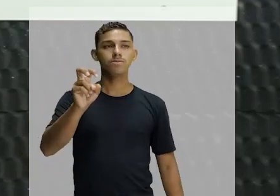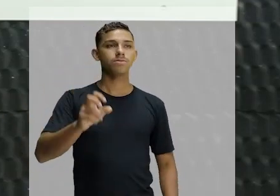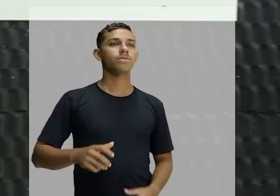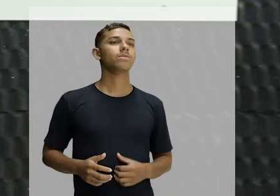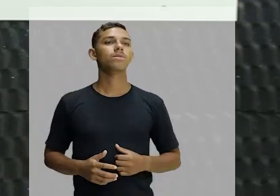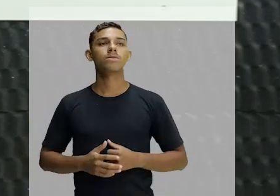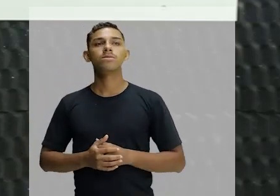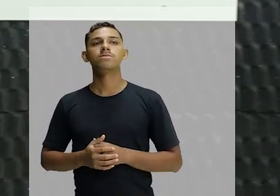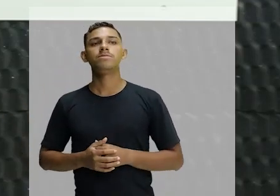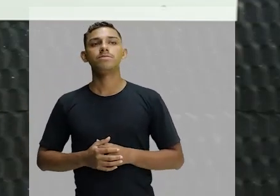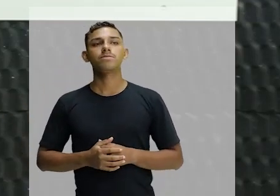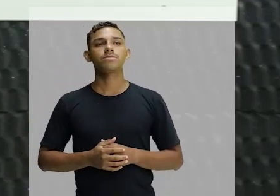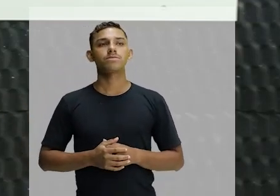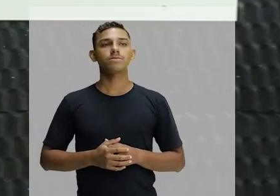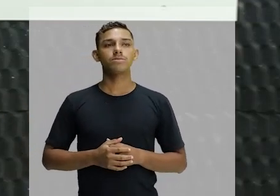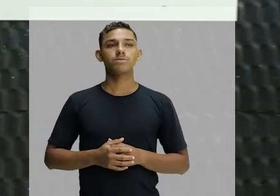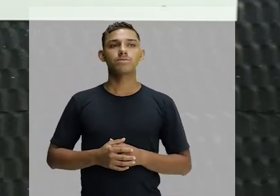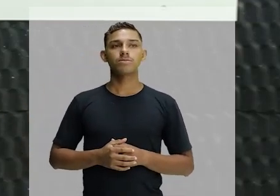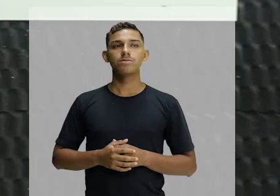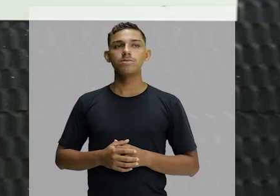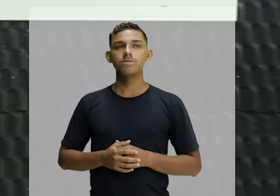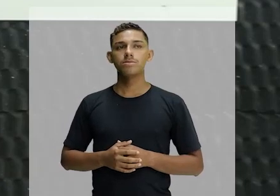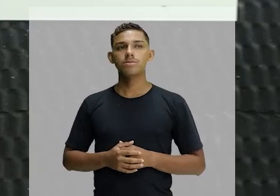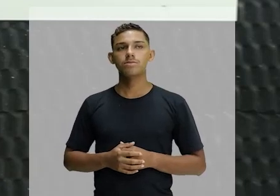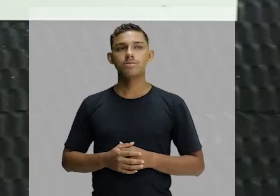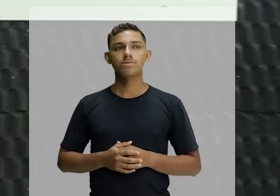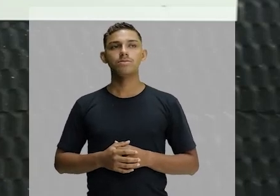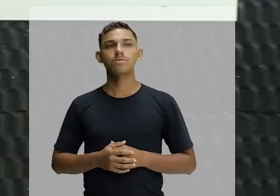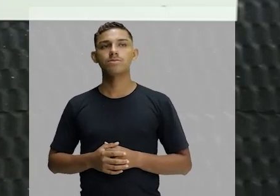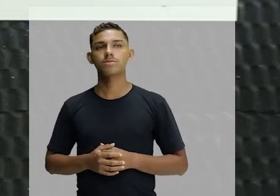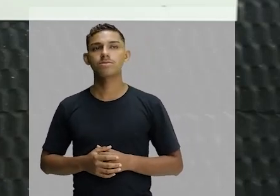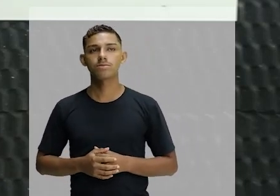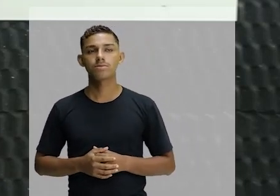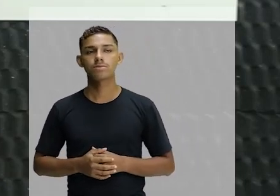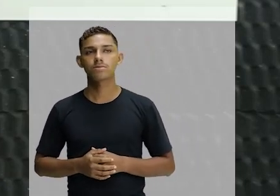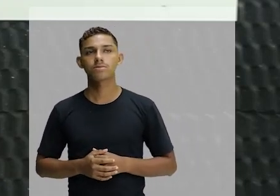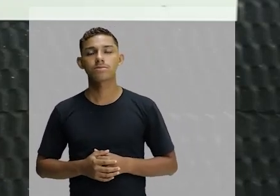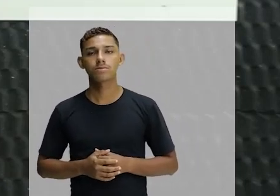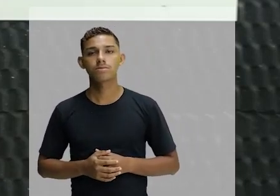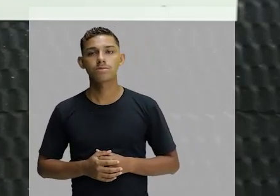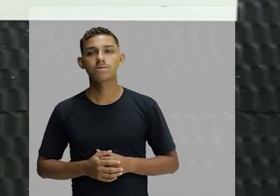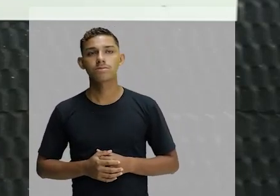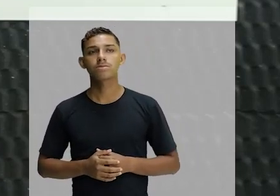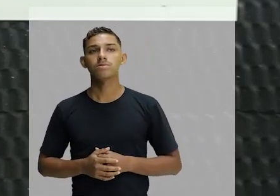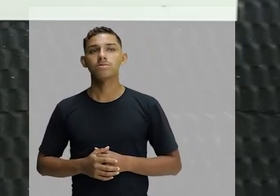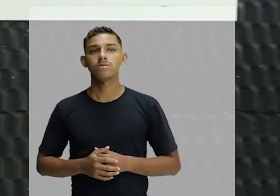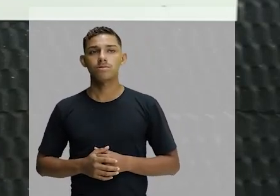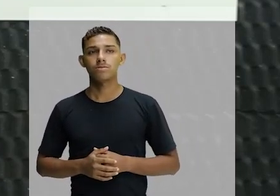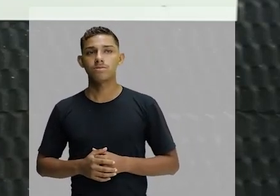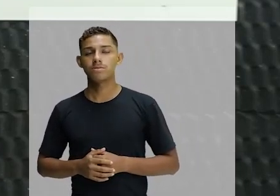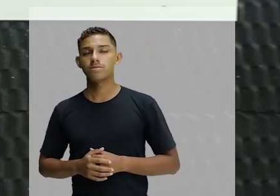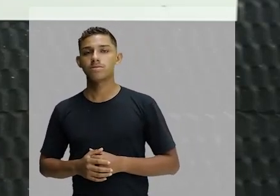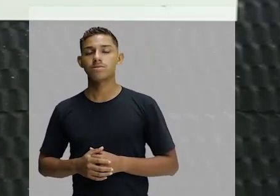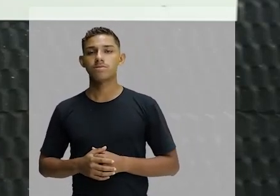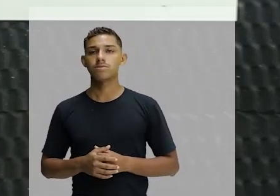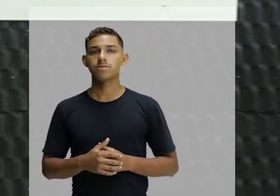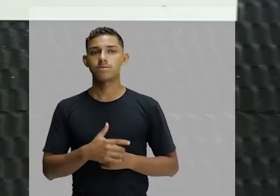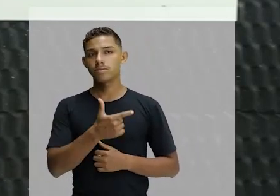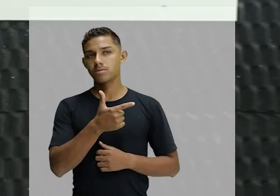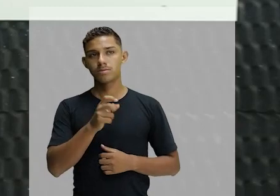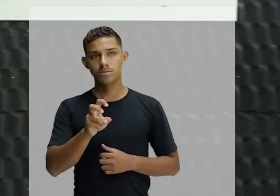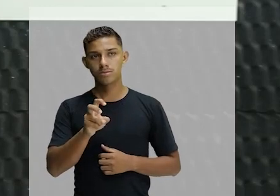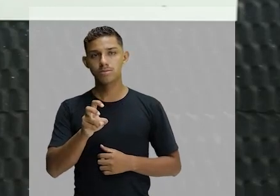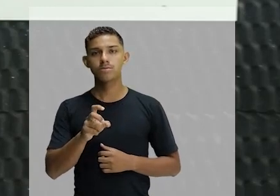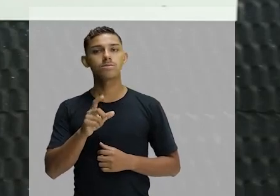mais y mais 3 ao quadrado, igual a 25.